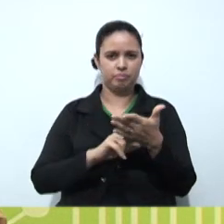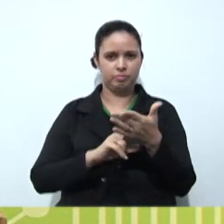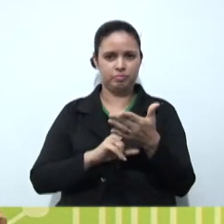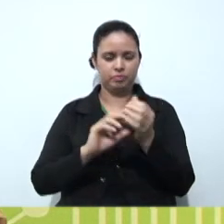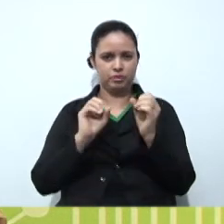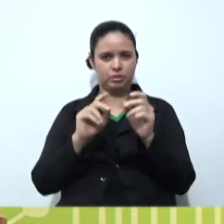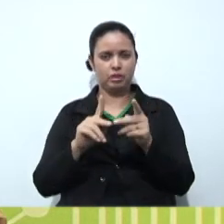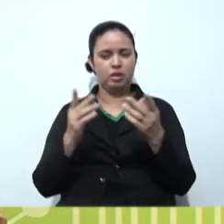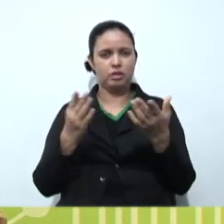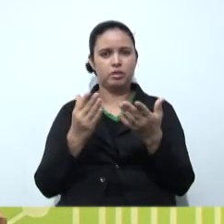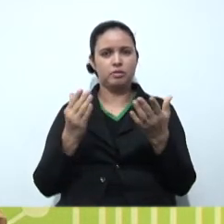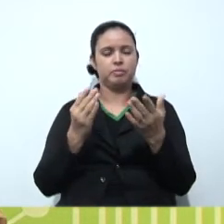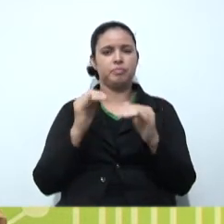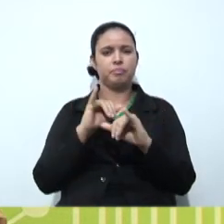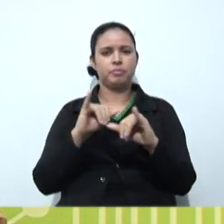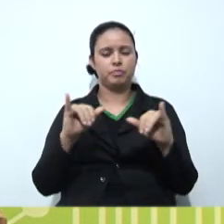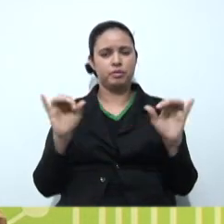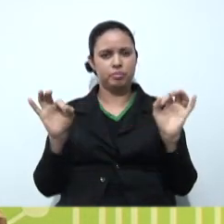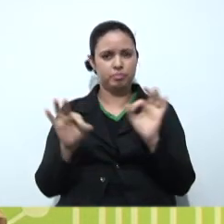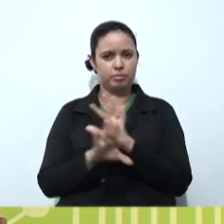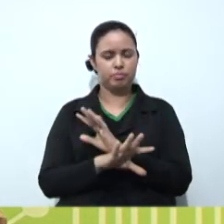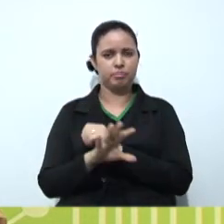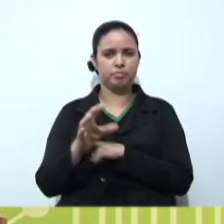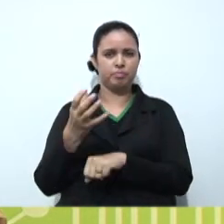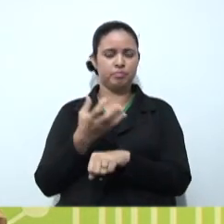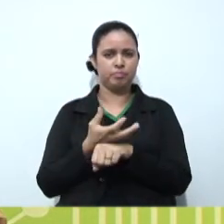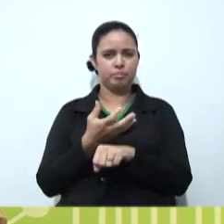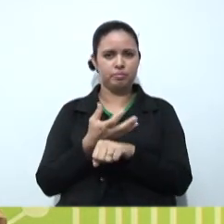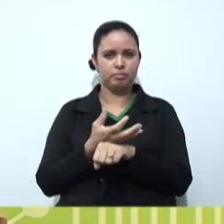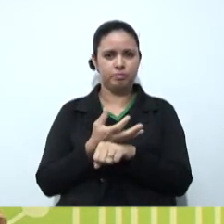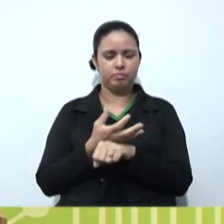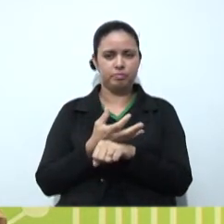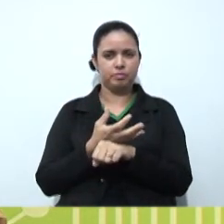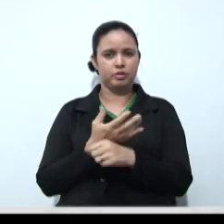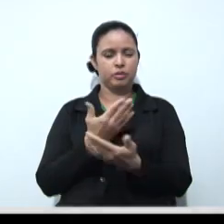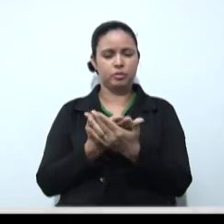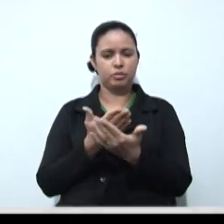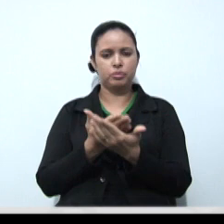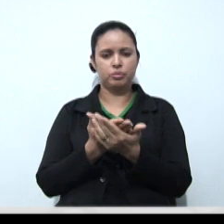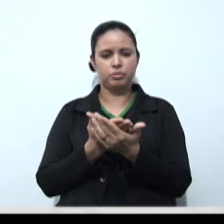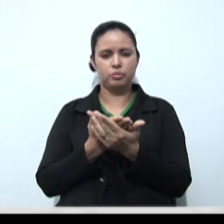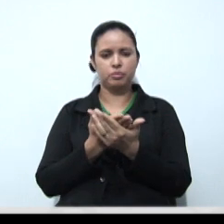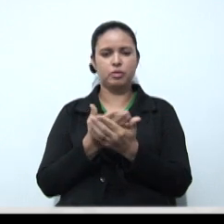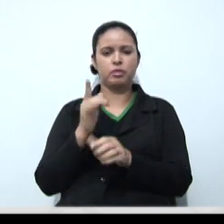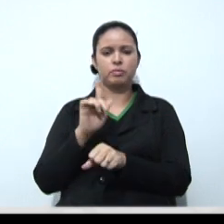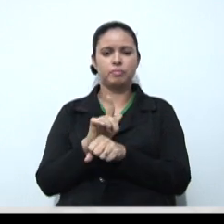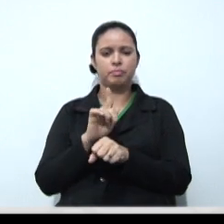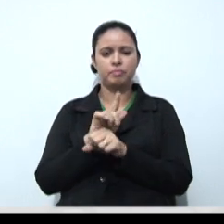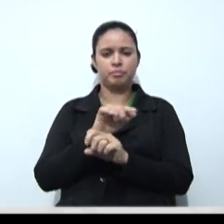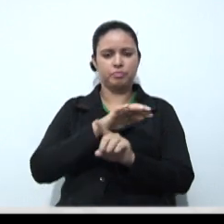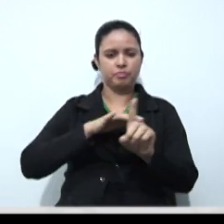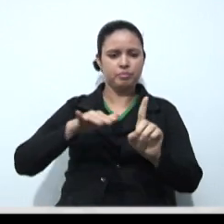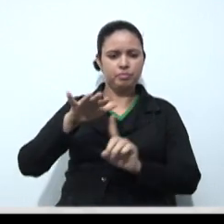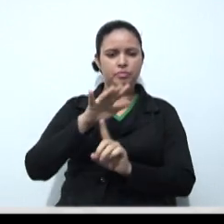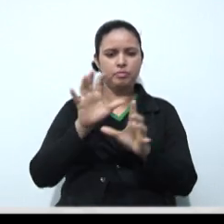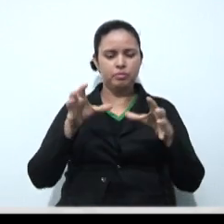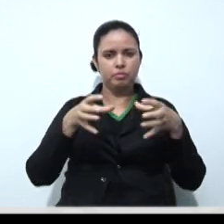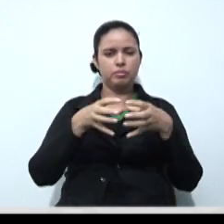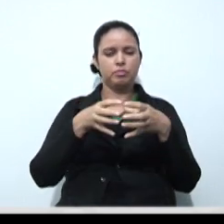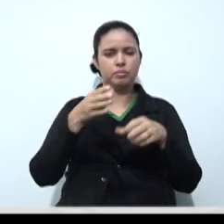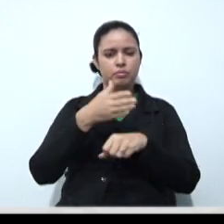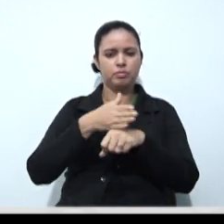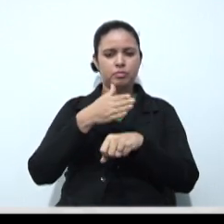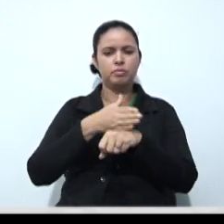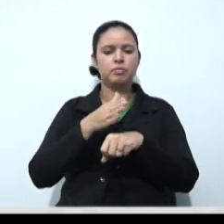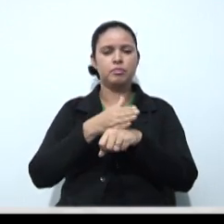tá? Porque eu quero falar para você, para a gente encerrar essa disciplina aqui, ó, essa teleaula. O gerenciamento ambiental, ele é um conjunto de